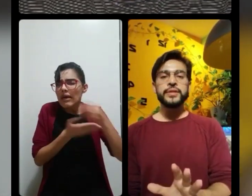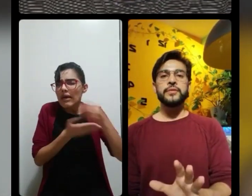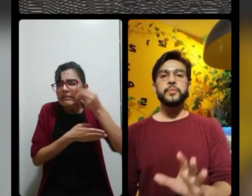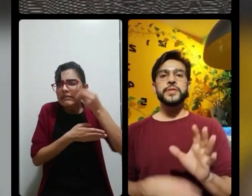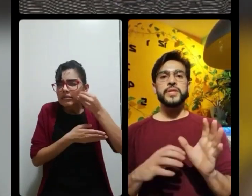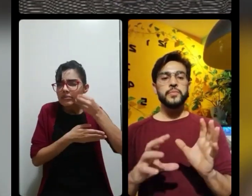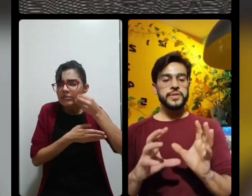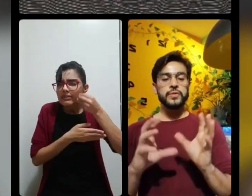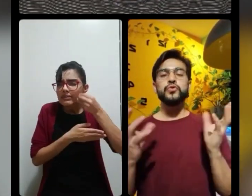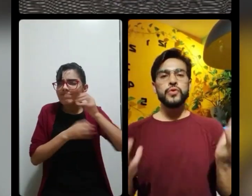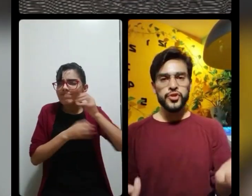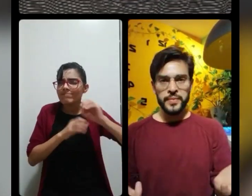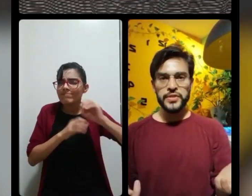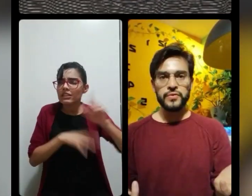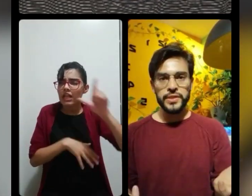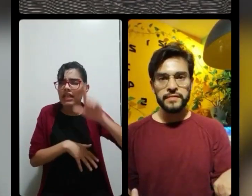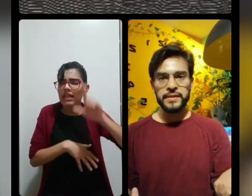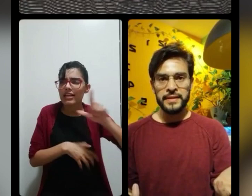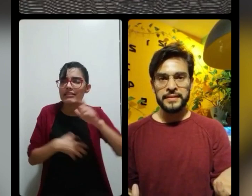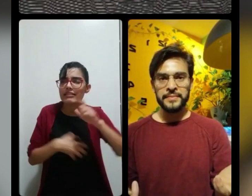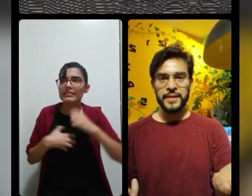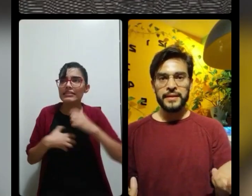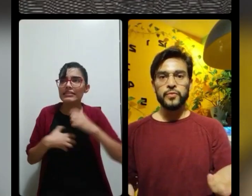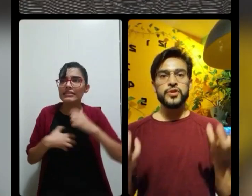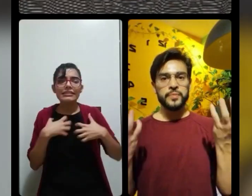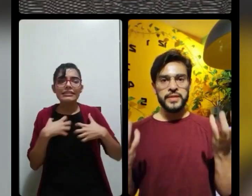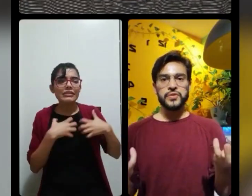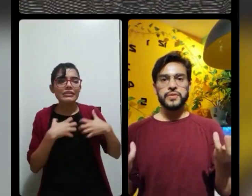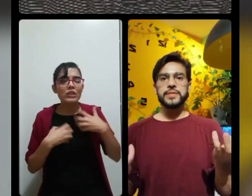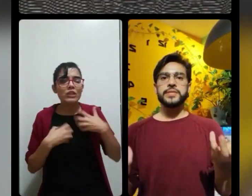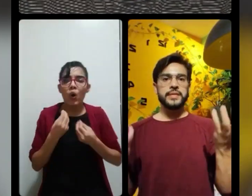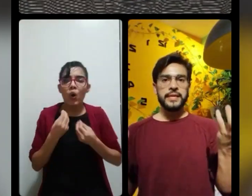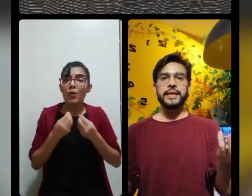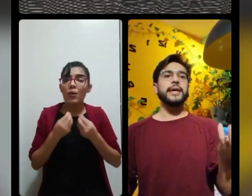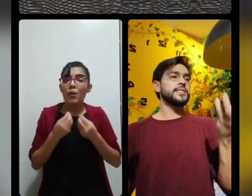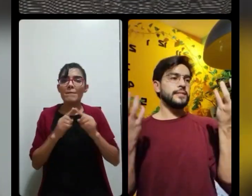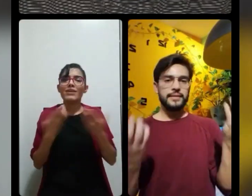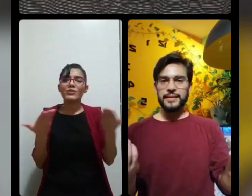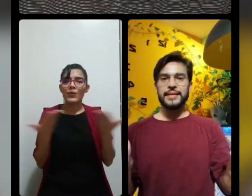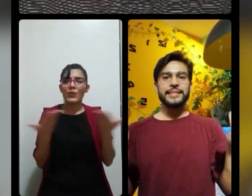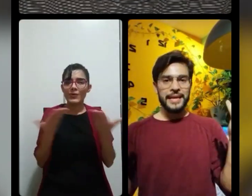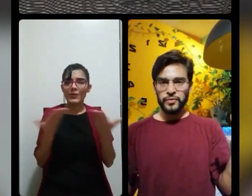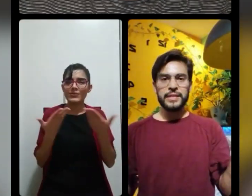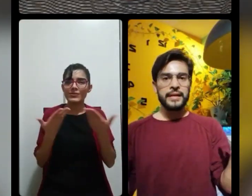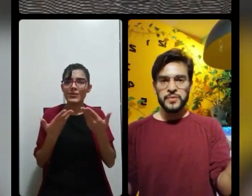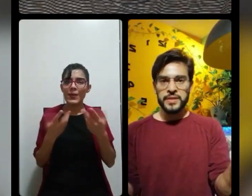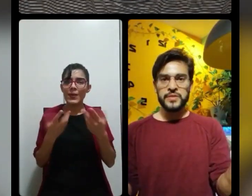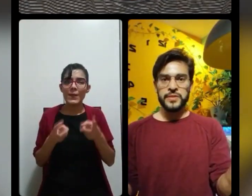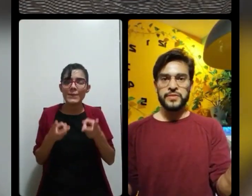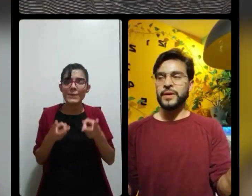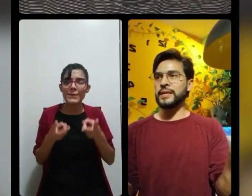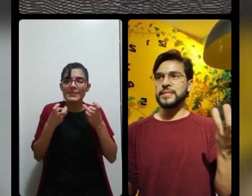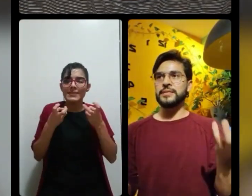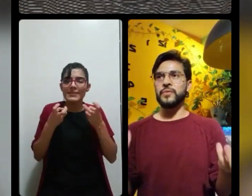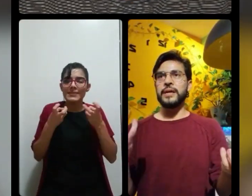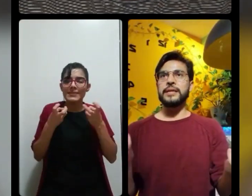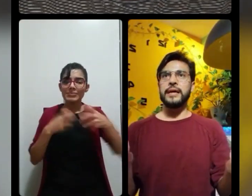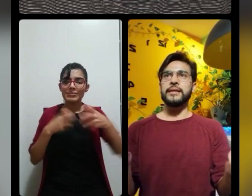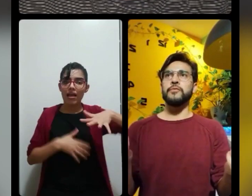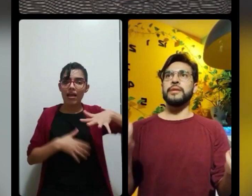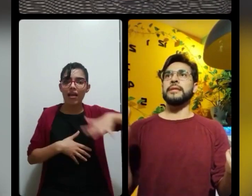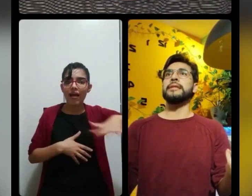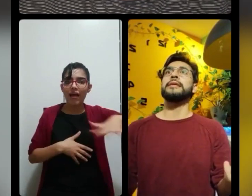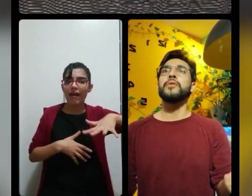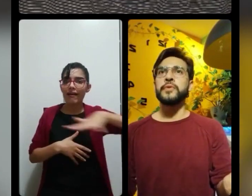Mas hoje não, eu percebo que são duas dimensões, na verdade. Duas dimensões que se enriquecem dentro delas mesmas. Não é